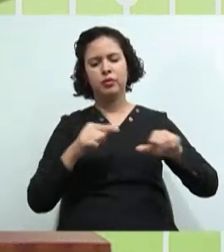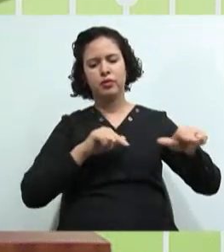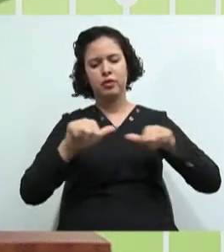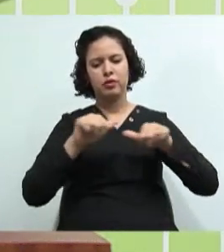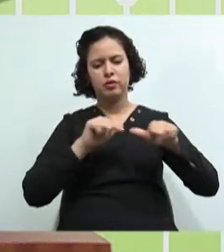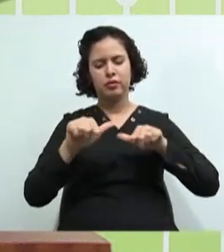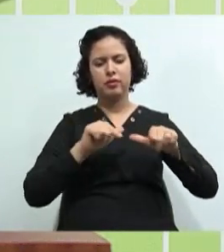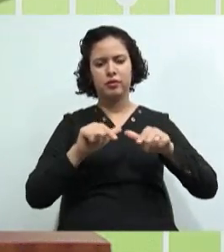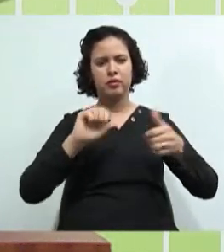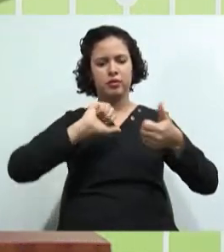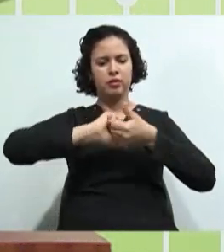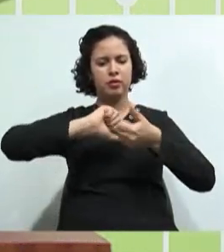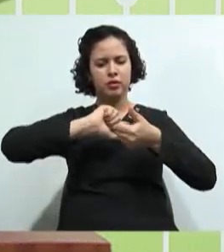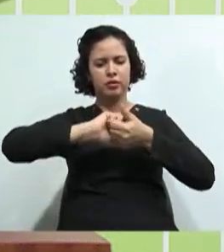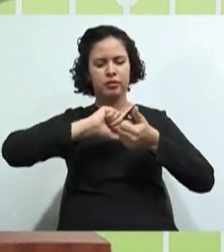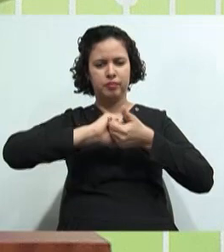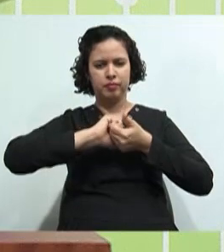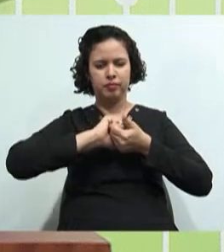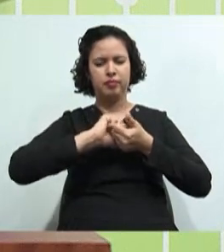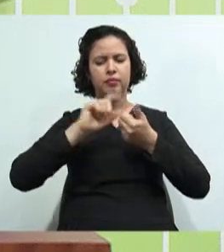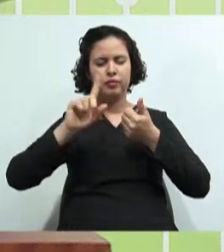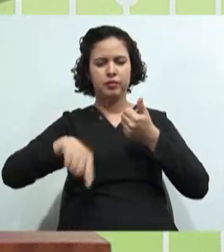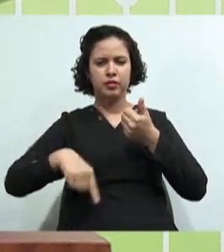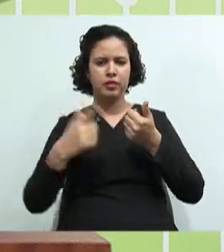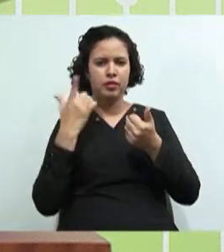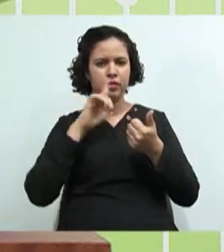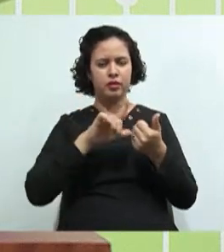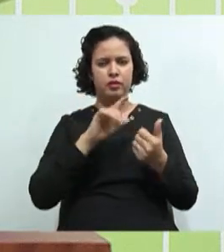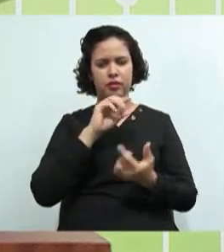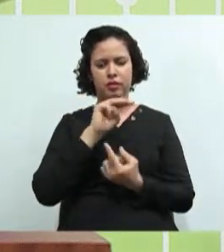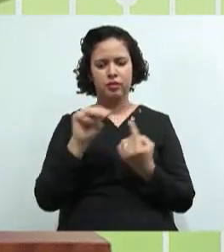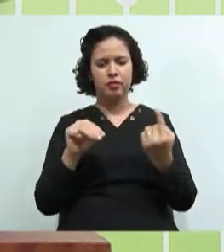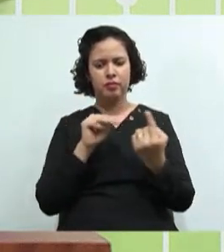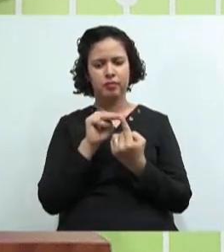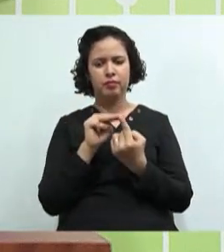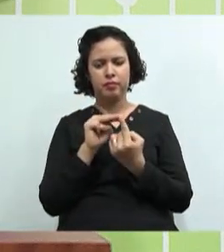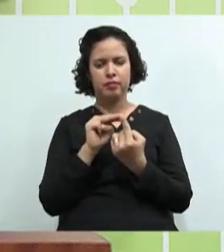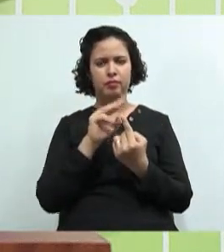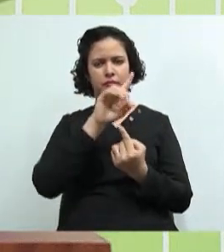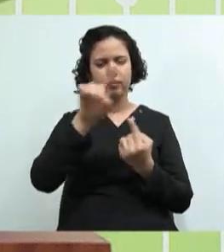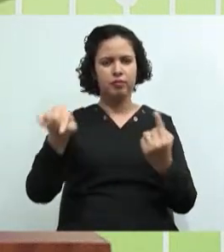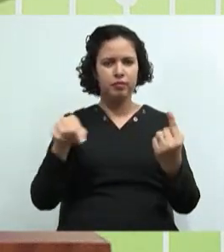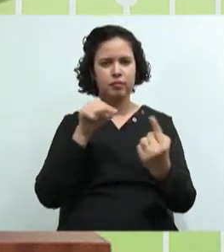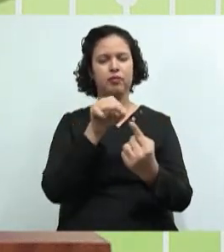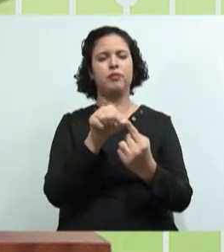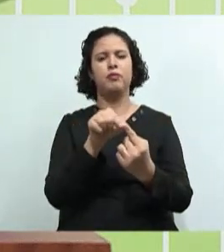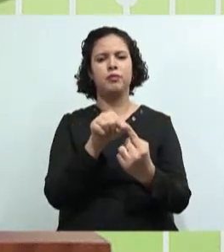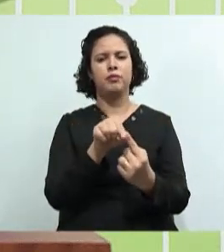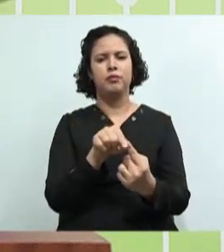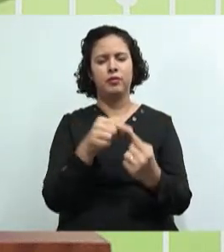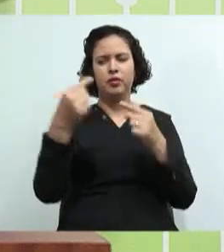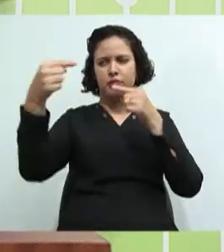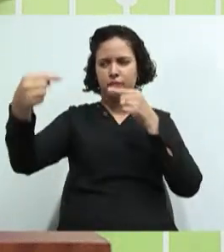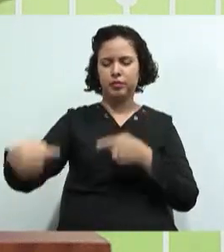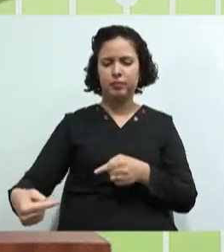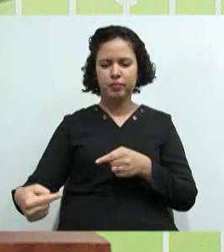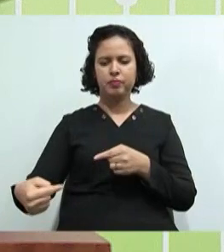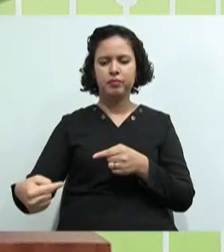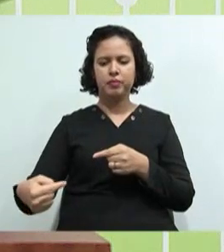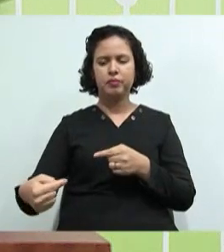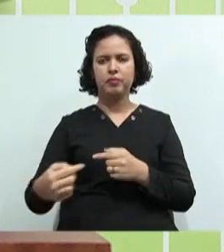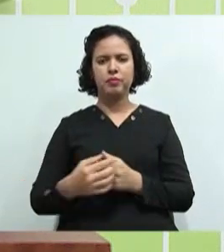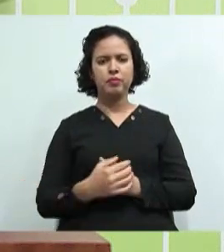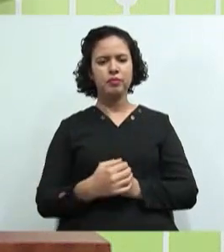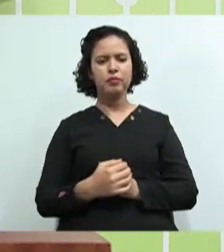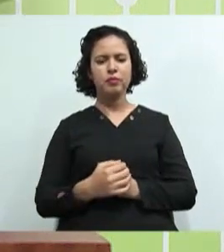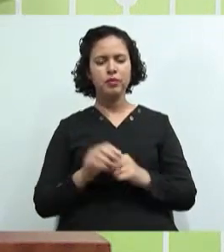de qualidade. E isso sim é você colocar uma meta, um objetivo que vai te desafiar. Opa, para me alcançar isso. Me diga